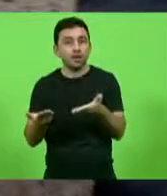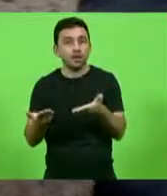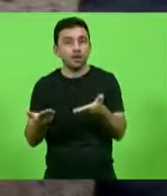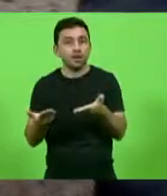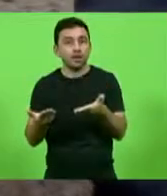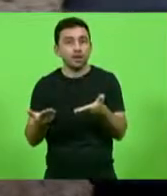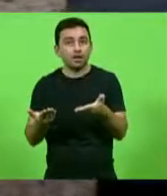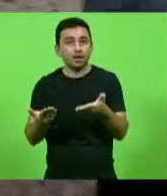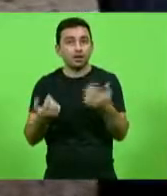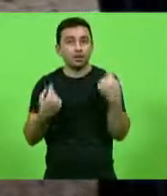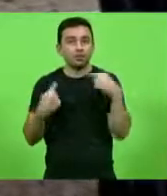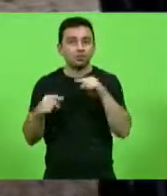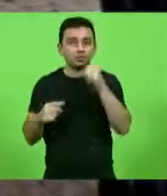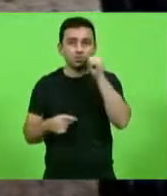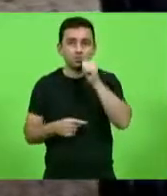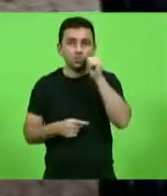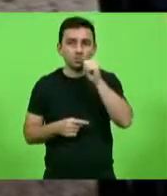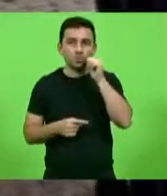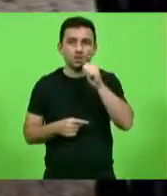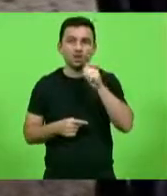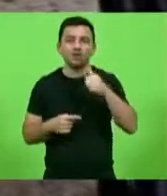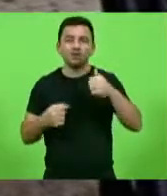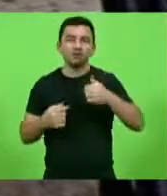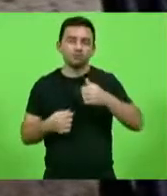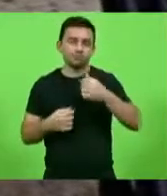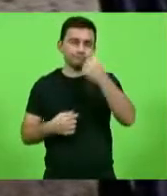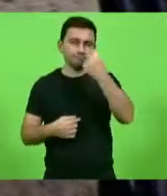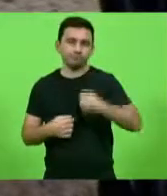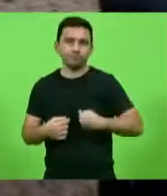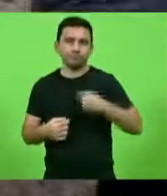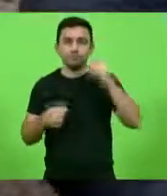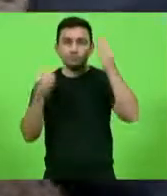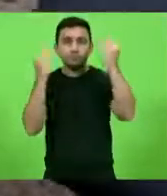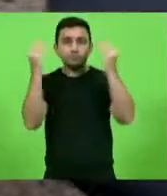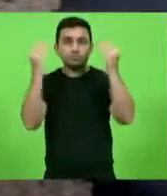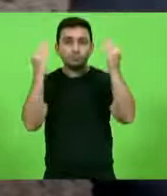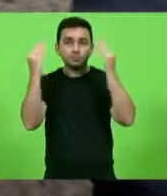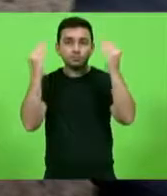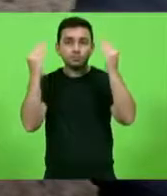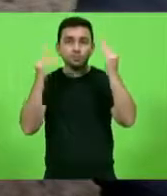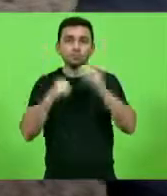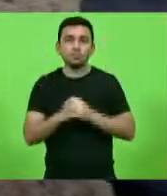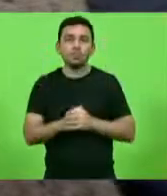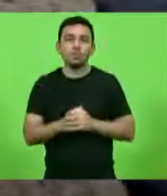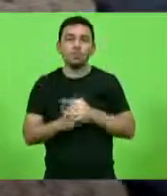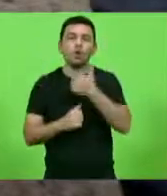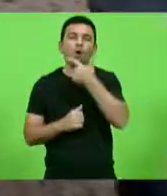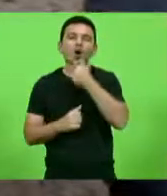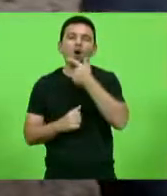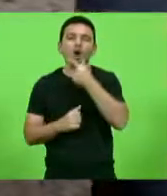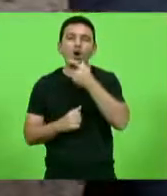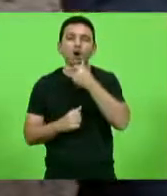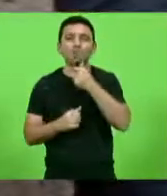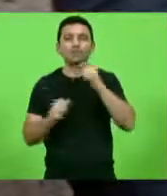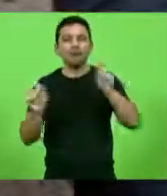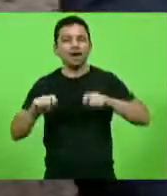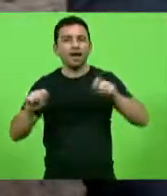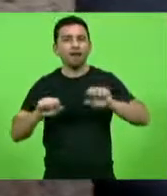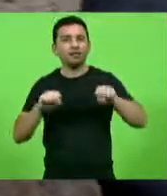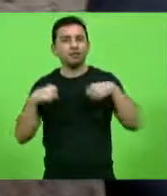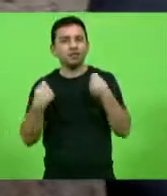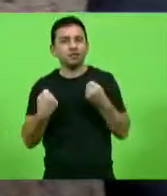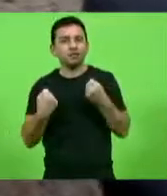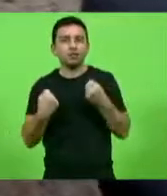homem, ela tem a característica física, mas também a psicológica, levando em conta que o homem poderia se defender, mas por